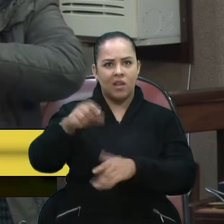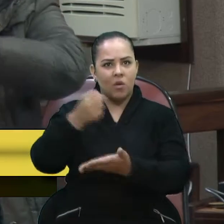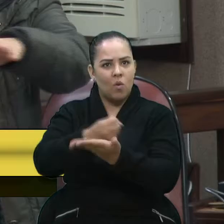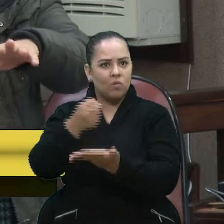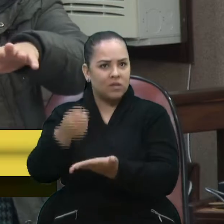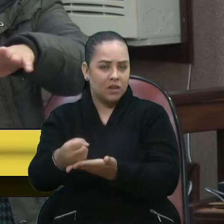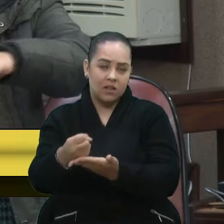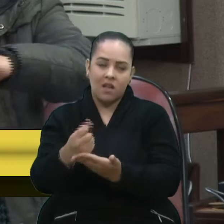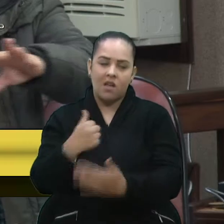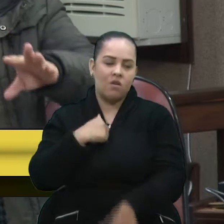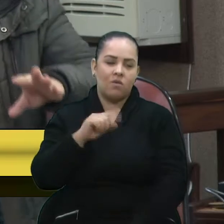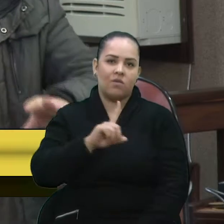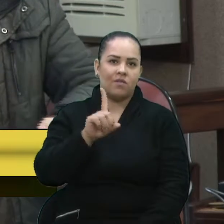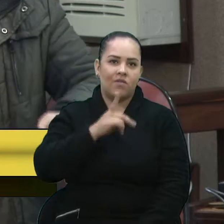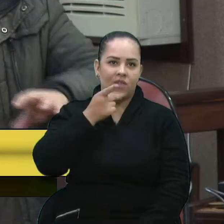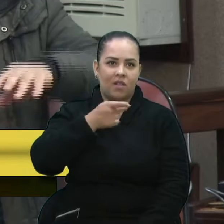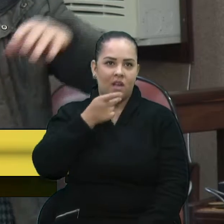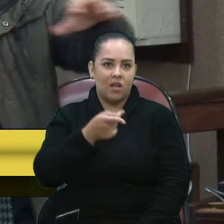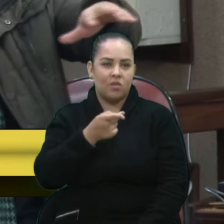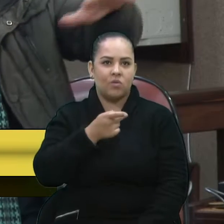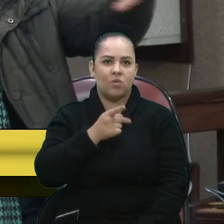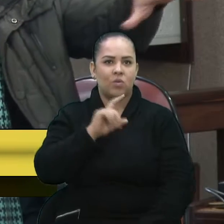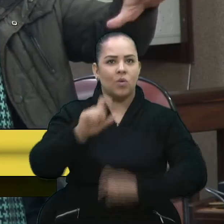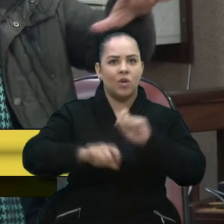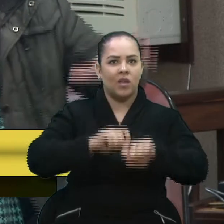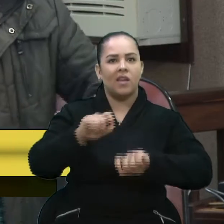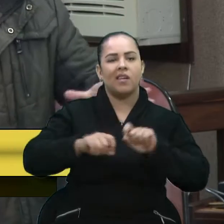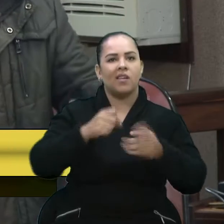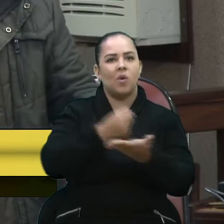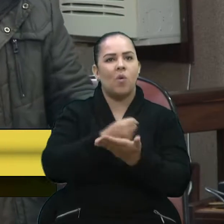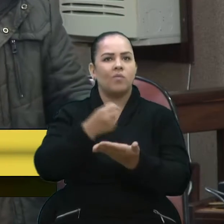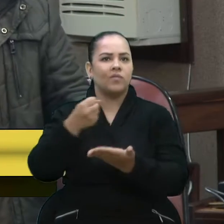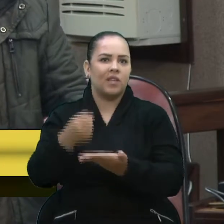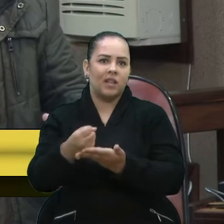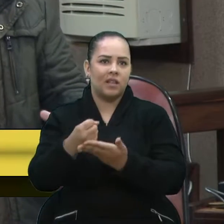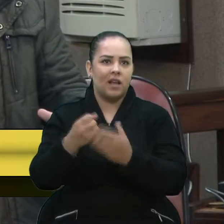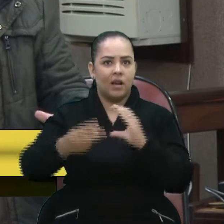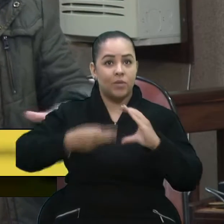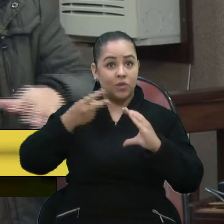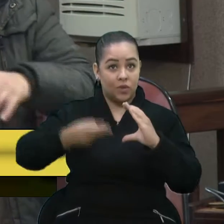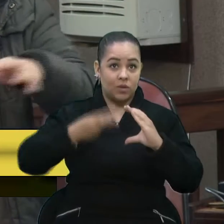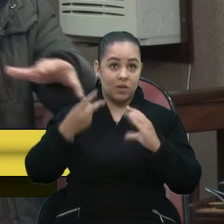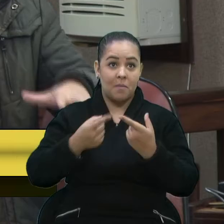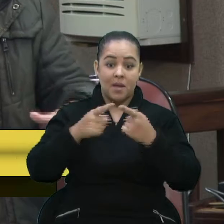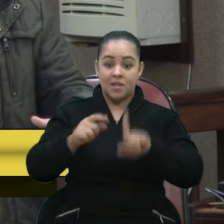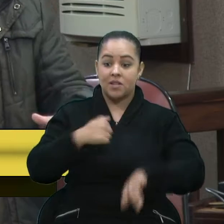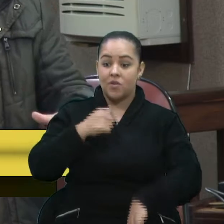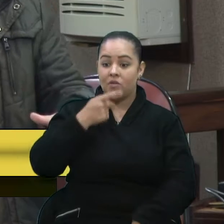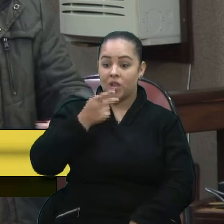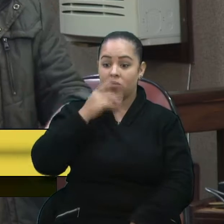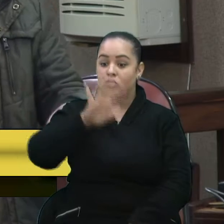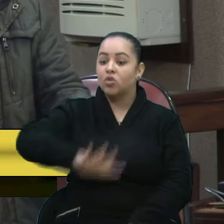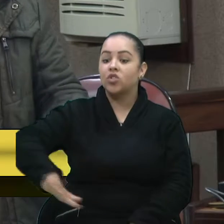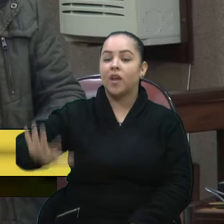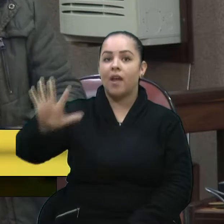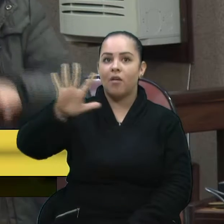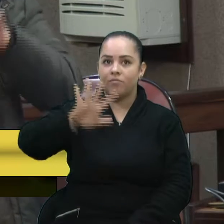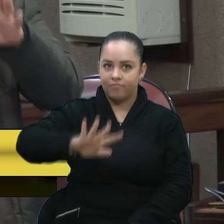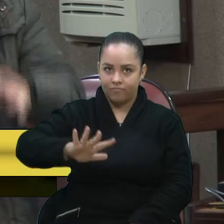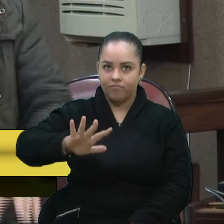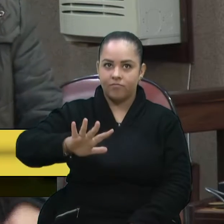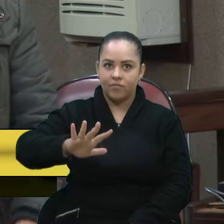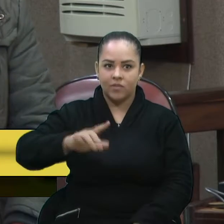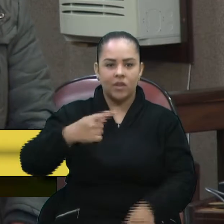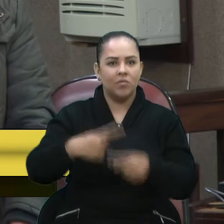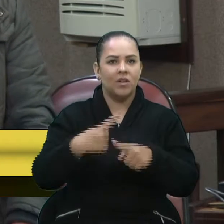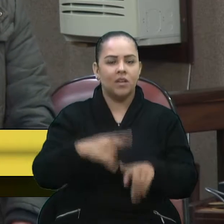estou aqui fazendo apontamento aqui dos contratantes aqui da Câmara, né? Mas estou falando de modo geral. Vou dar o